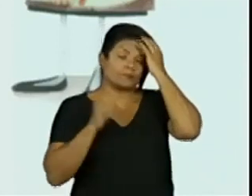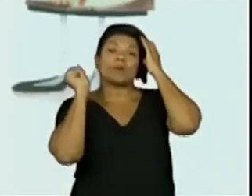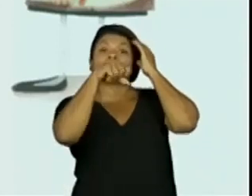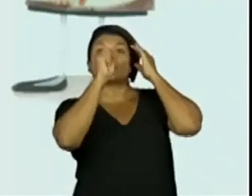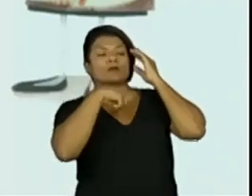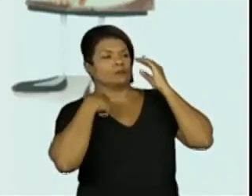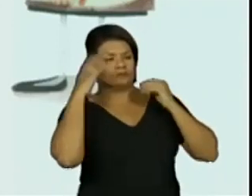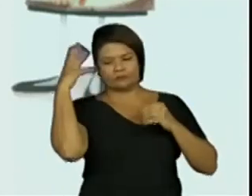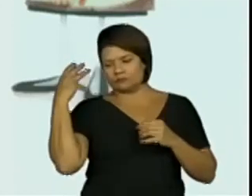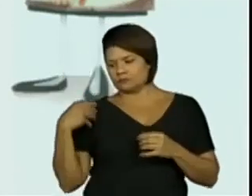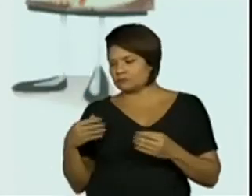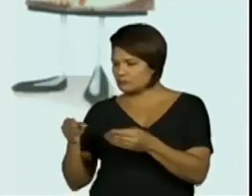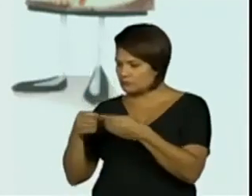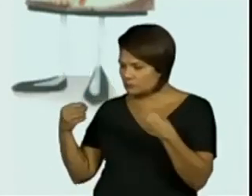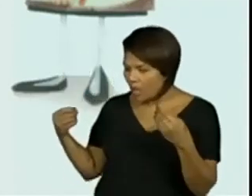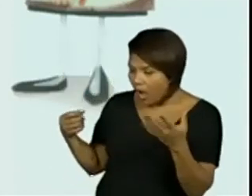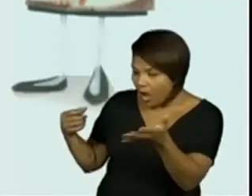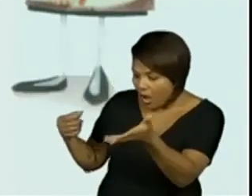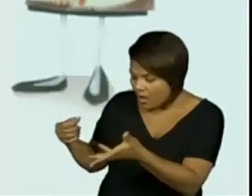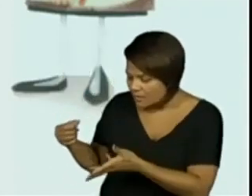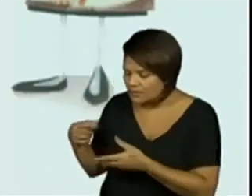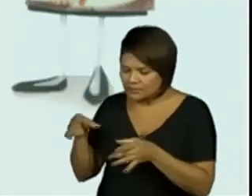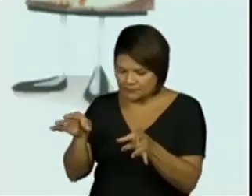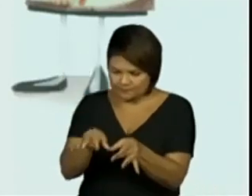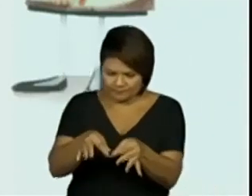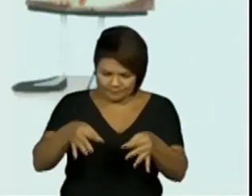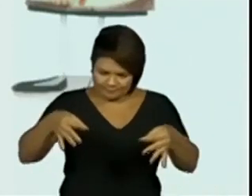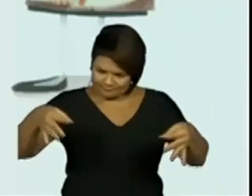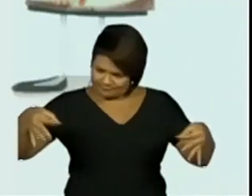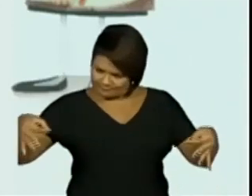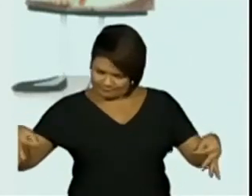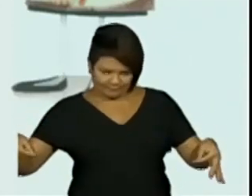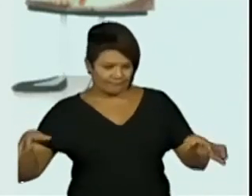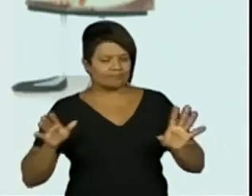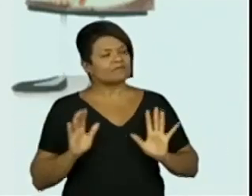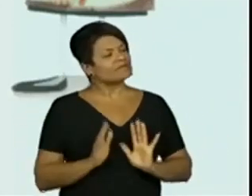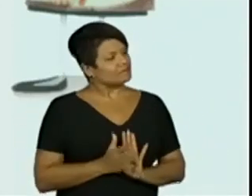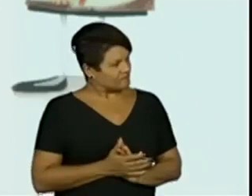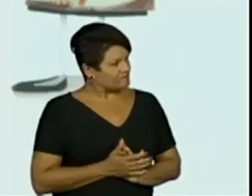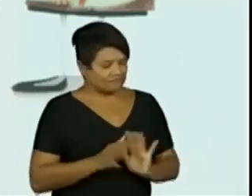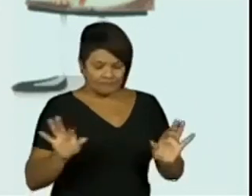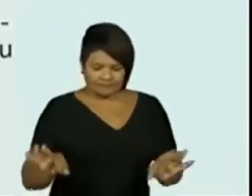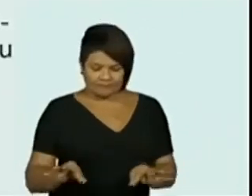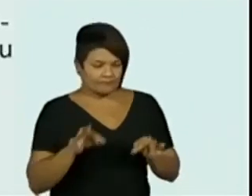embrulho, exibiu o seu trabalho com orgulho e foi vestindo Doralice.